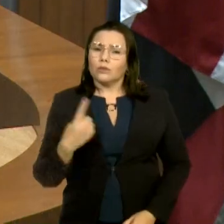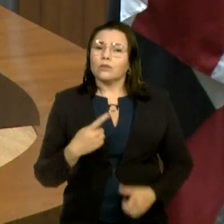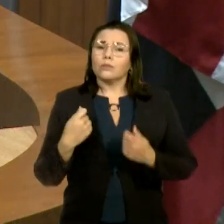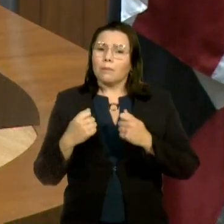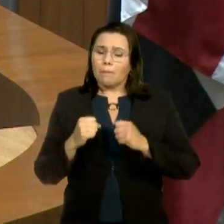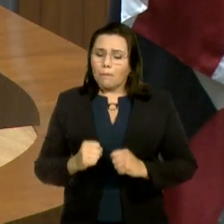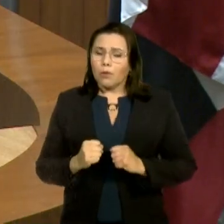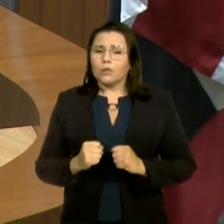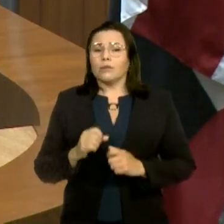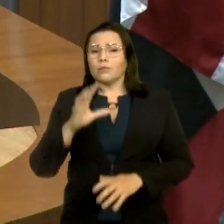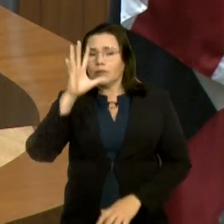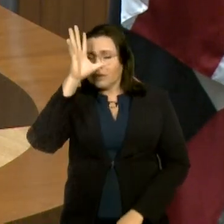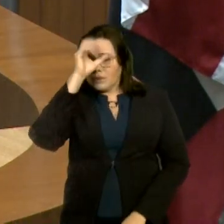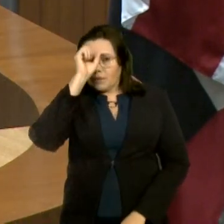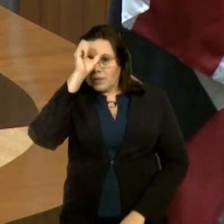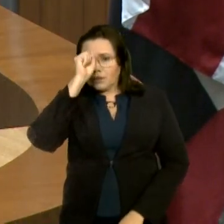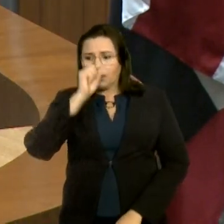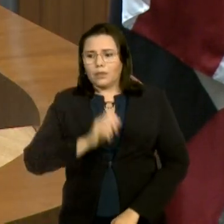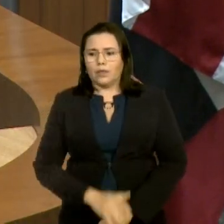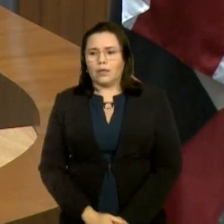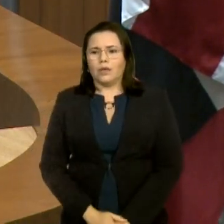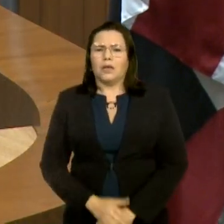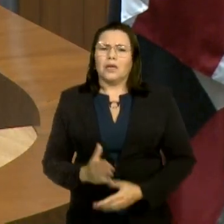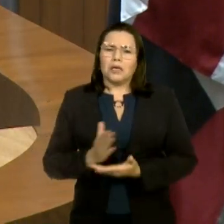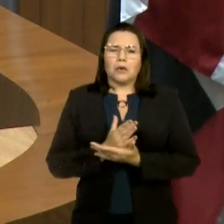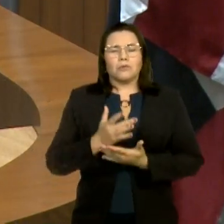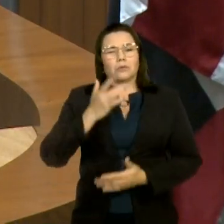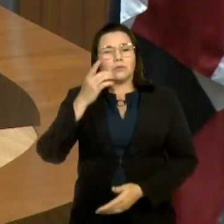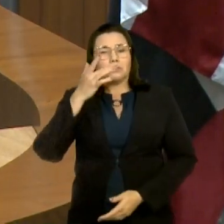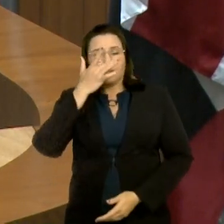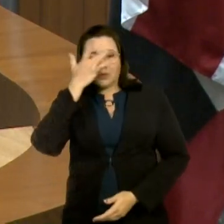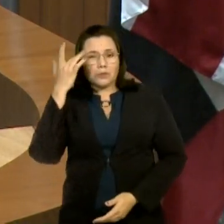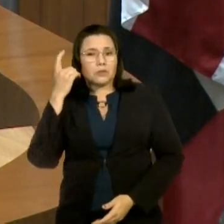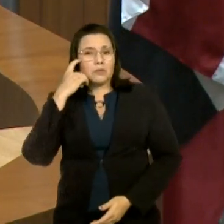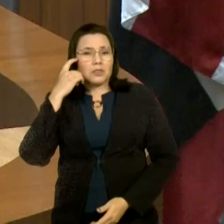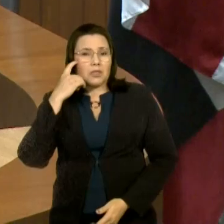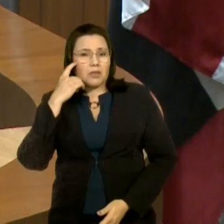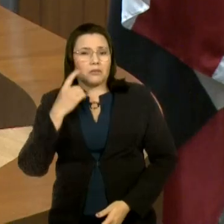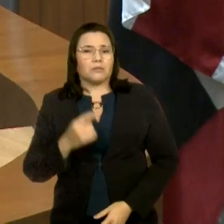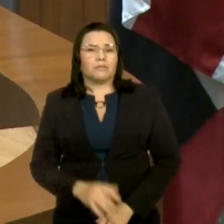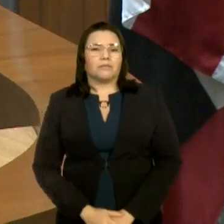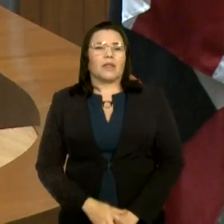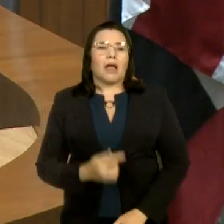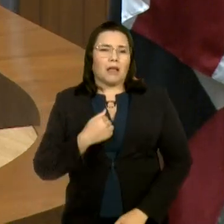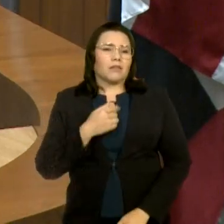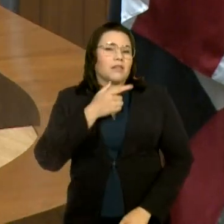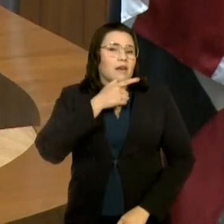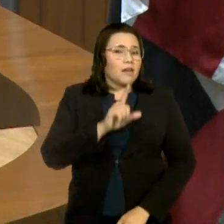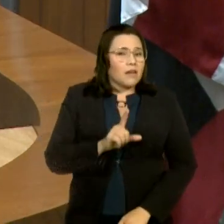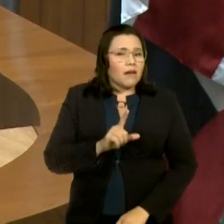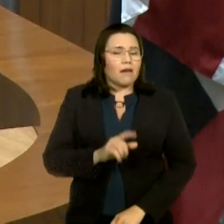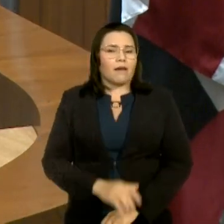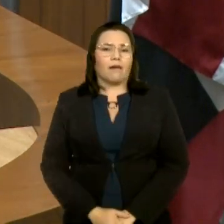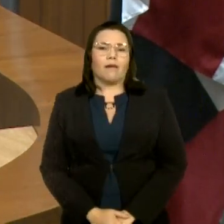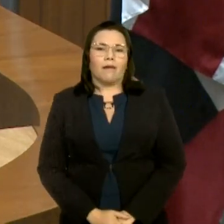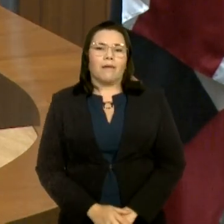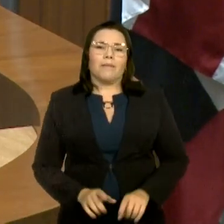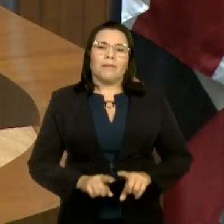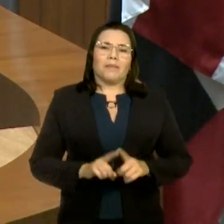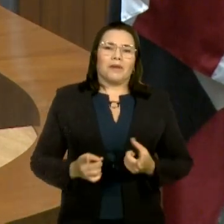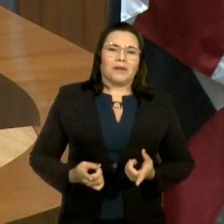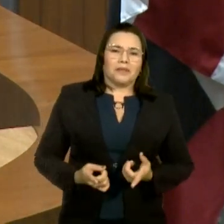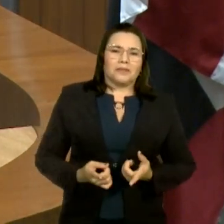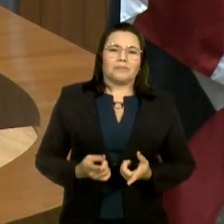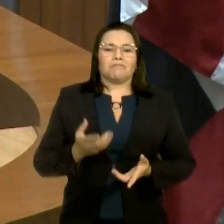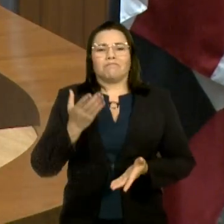para quem achava para aqueles que achavam que iam conseguir ganhar na grande maioria dos Municípios e alguns tiveram